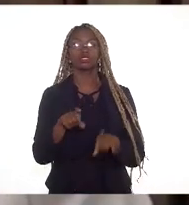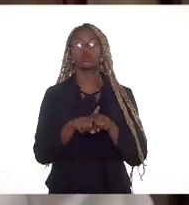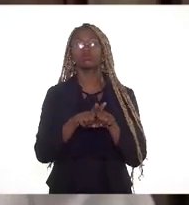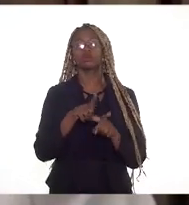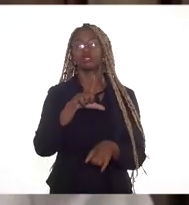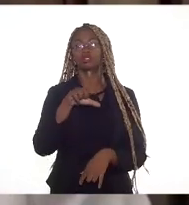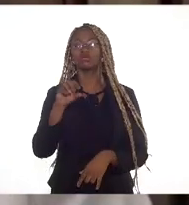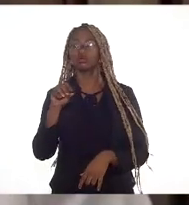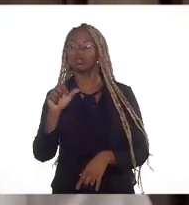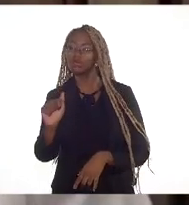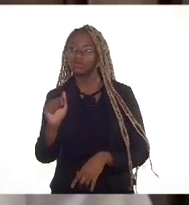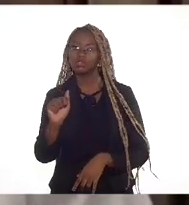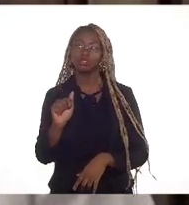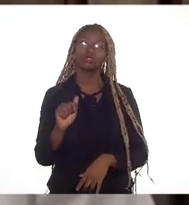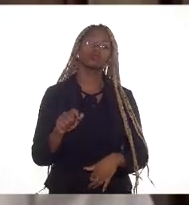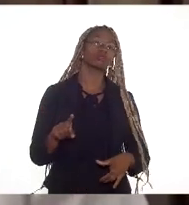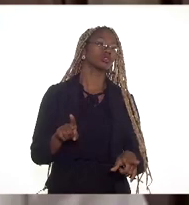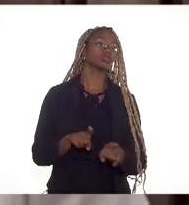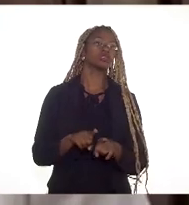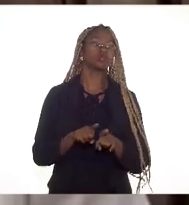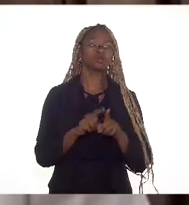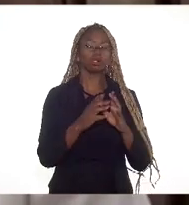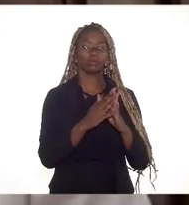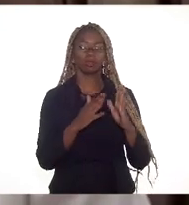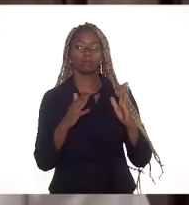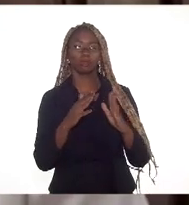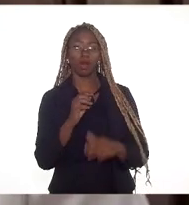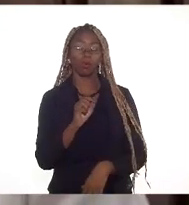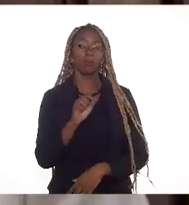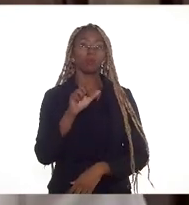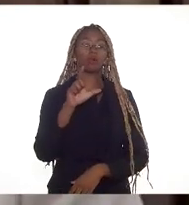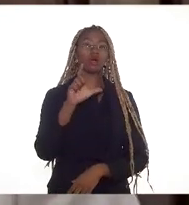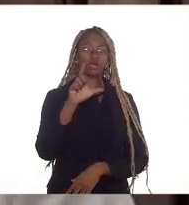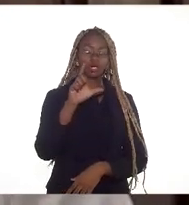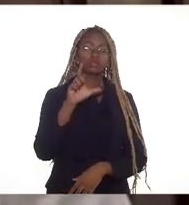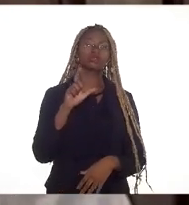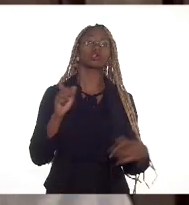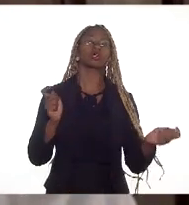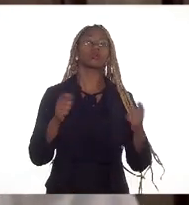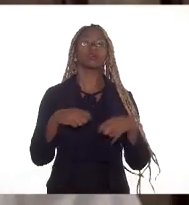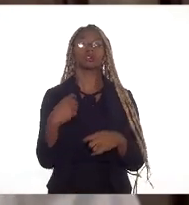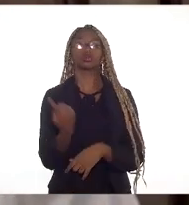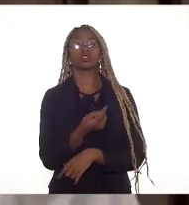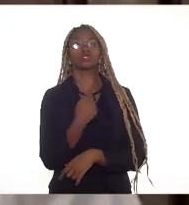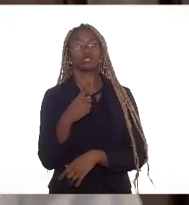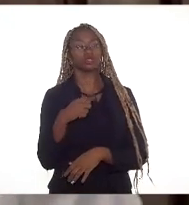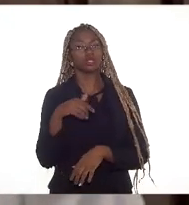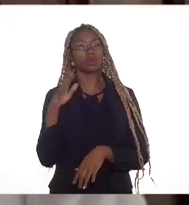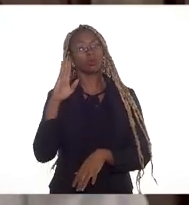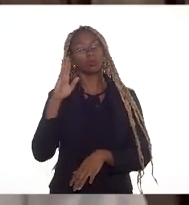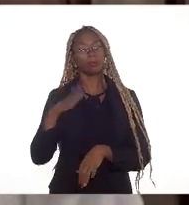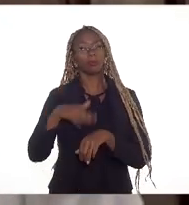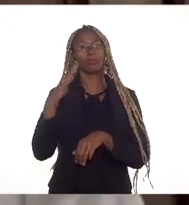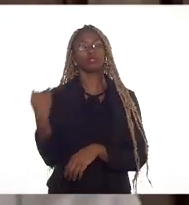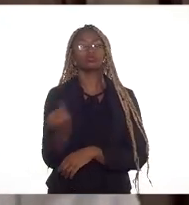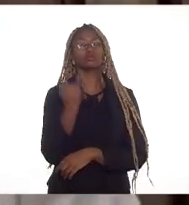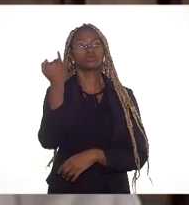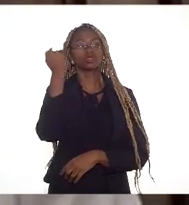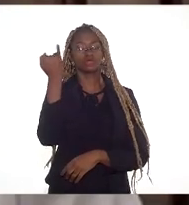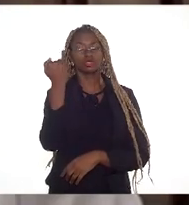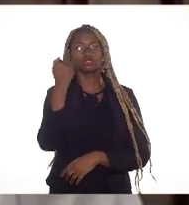como consequência, o aumento da nossa capacidade, que é o mais importante, o aumento da